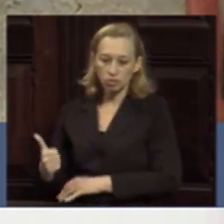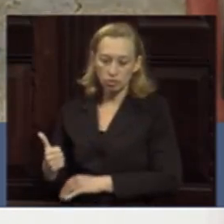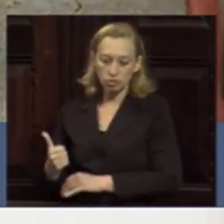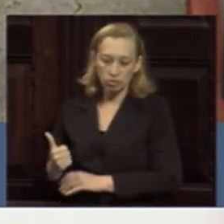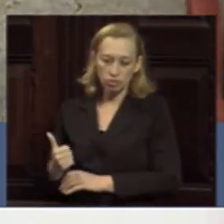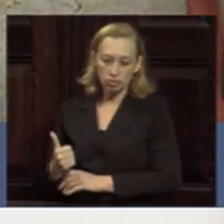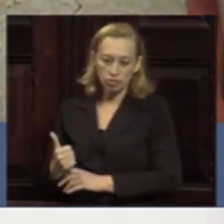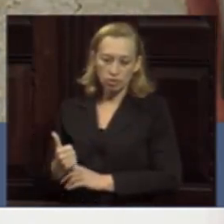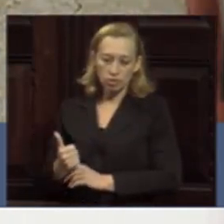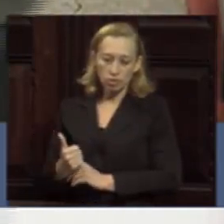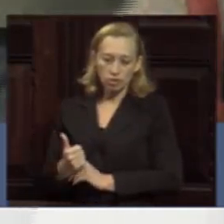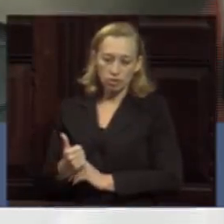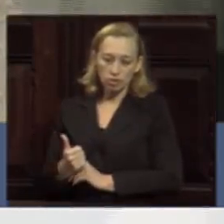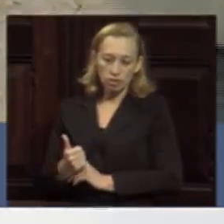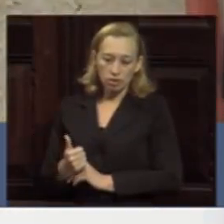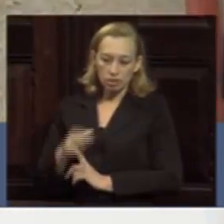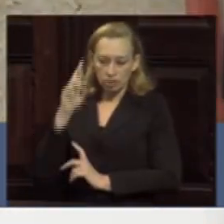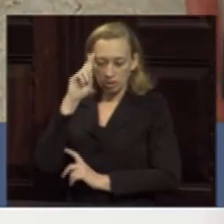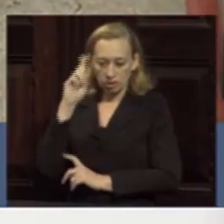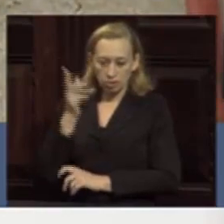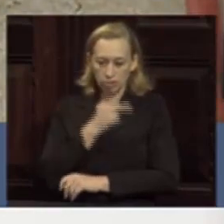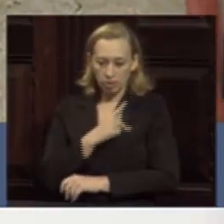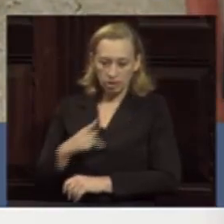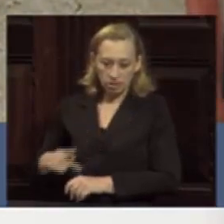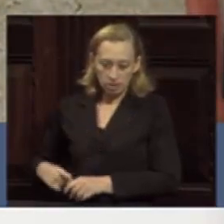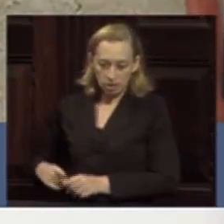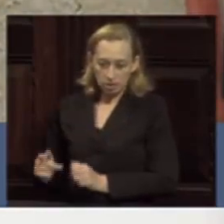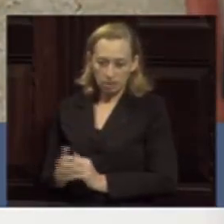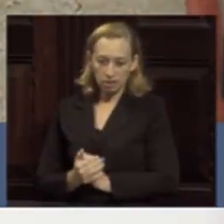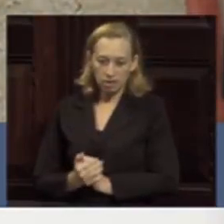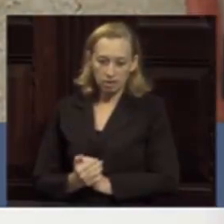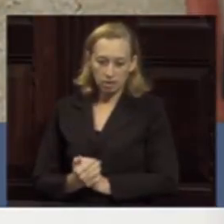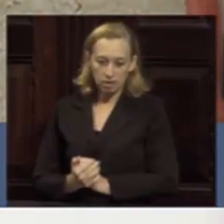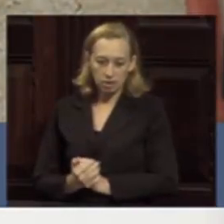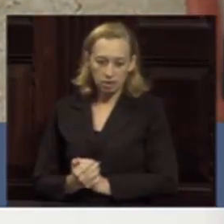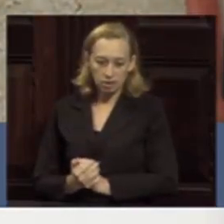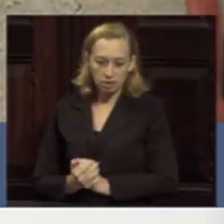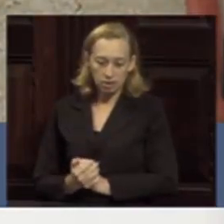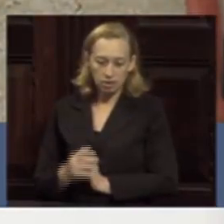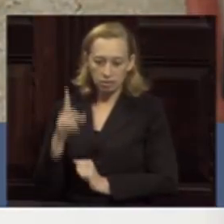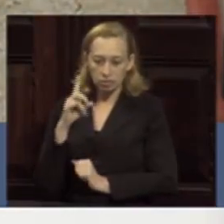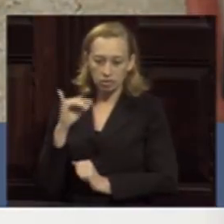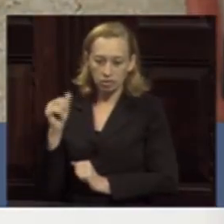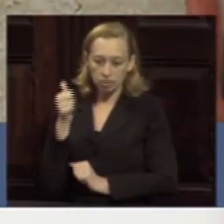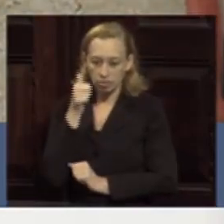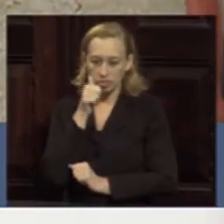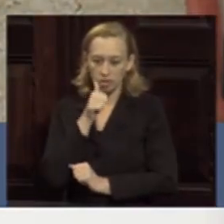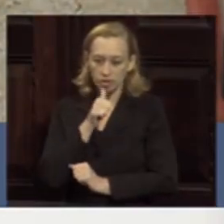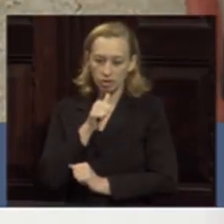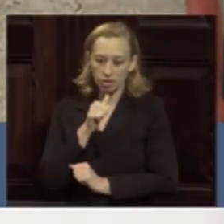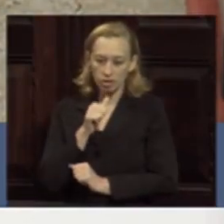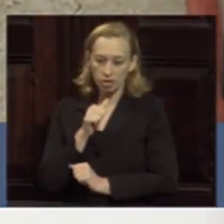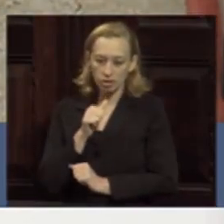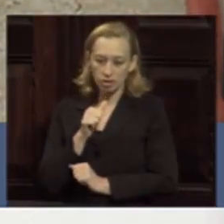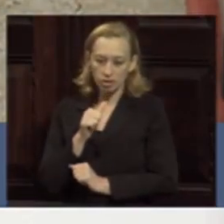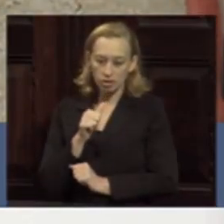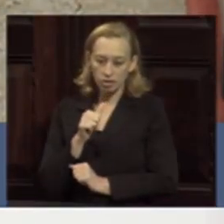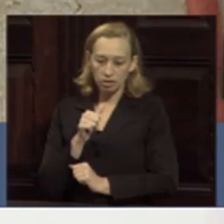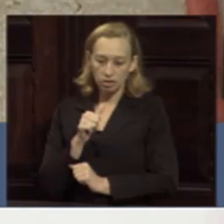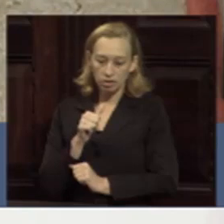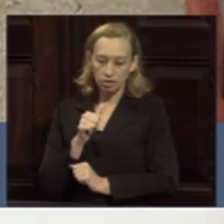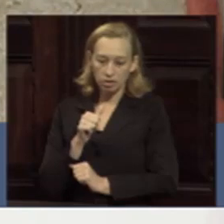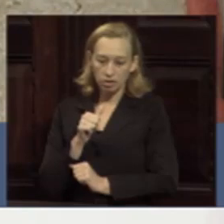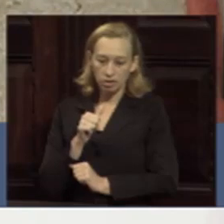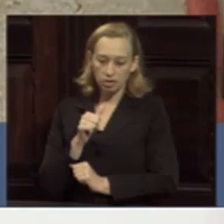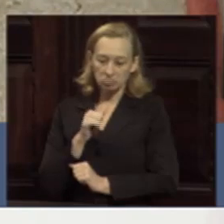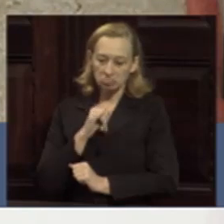dizia: senhor presidente, que no Dia da Mulher eu lamento que no Dia da